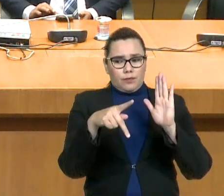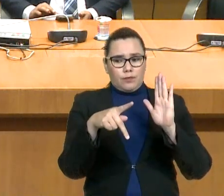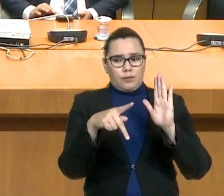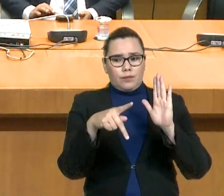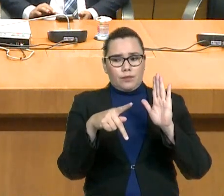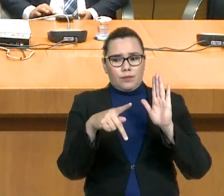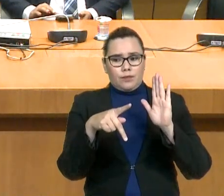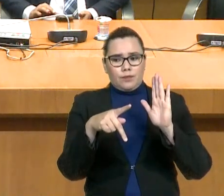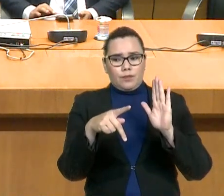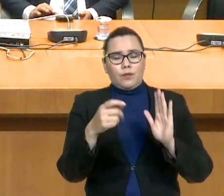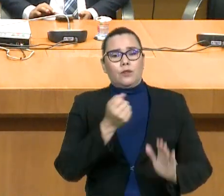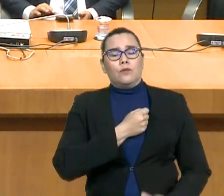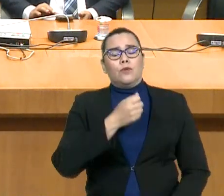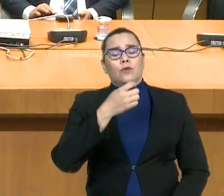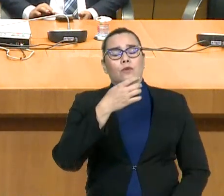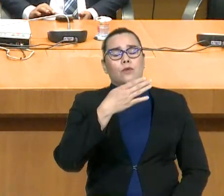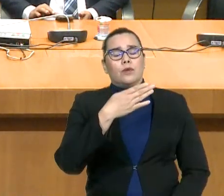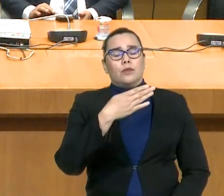Medida provisória número